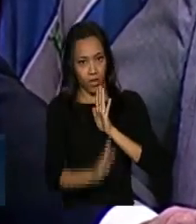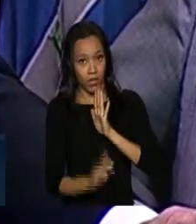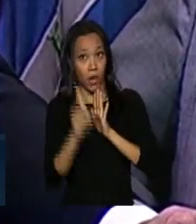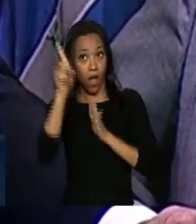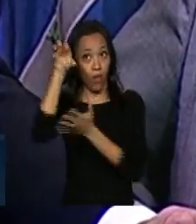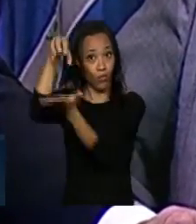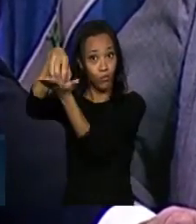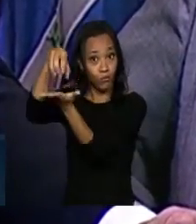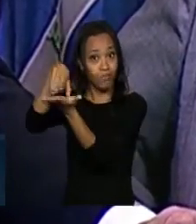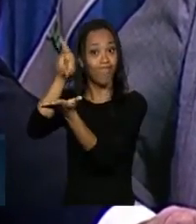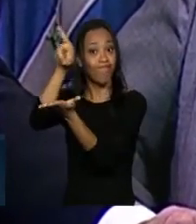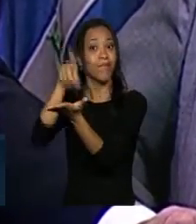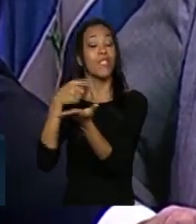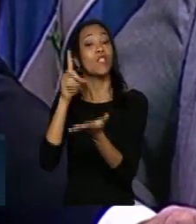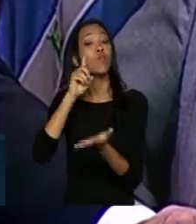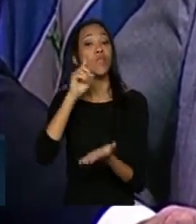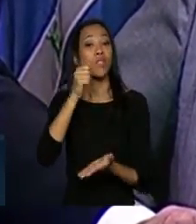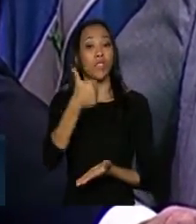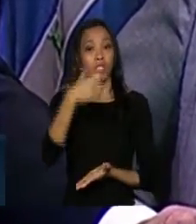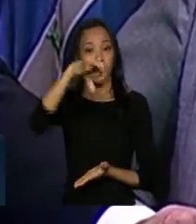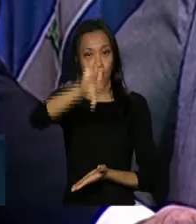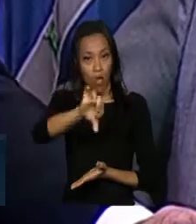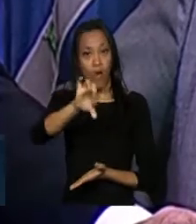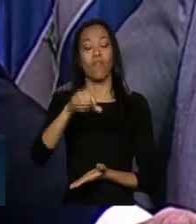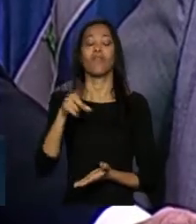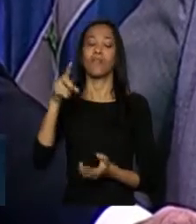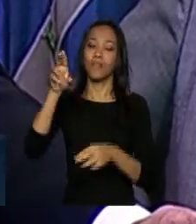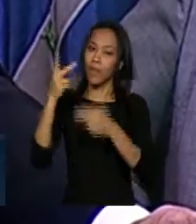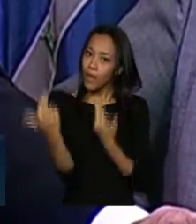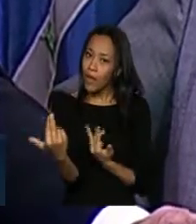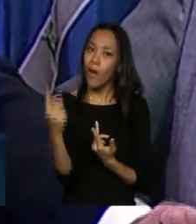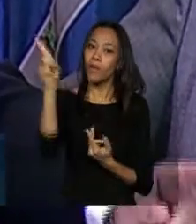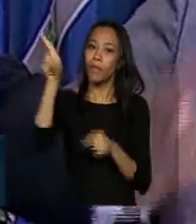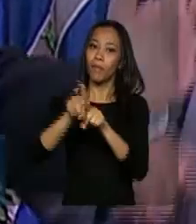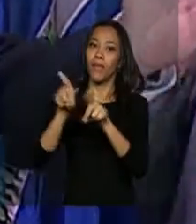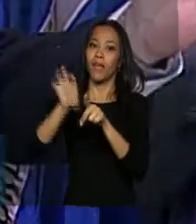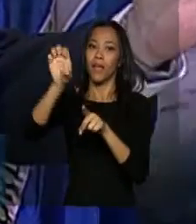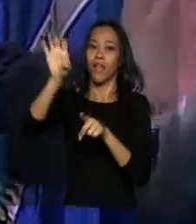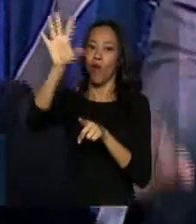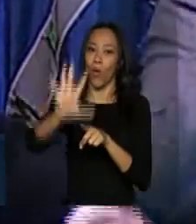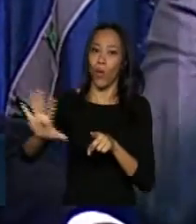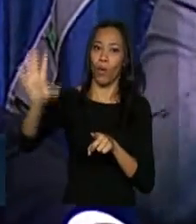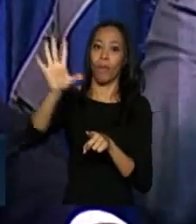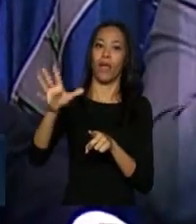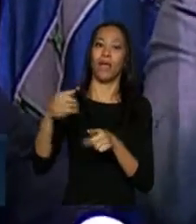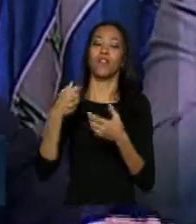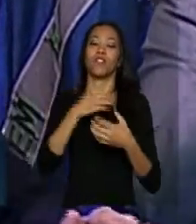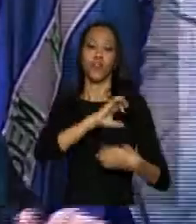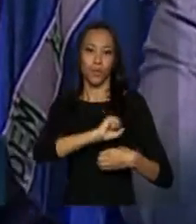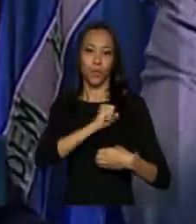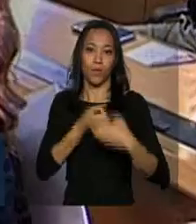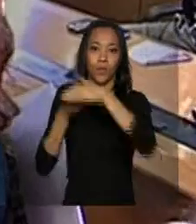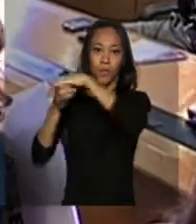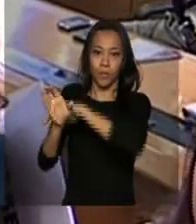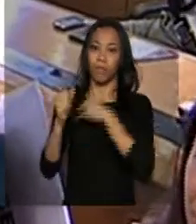19 passa a ser o dia de doação da Associação Europeia de Bancos de Leite Humano. Parabéns a todos vocês.